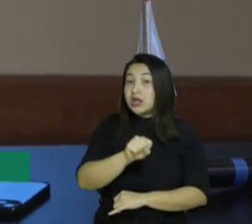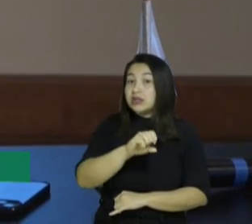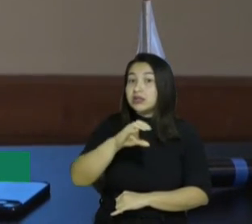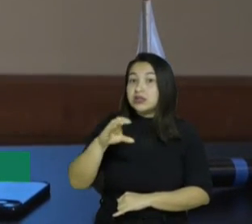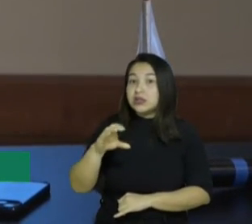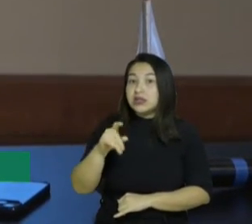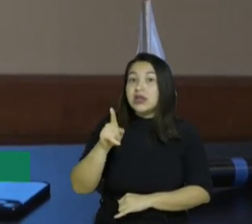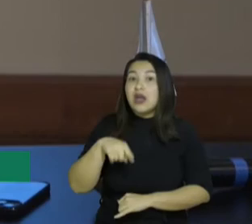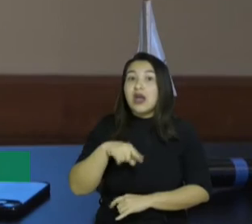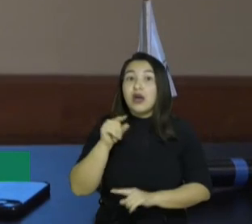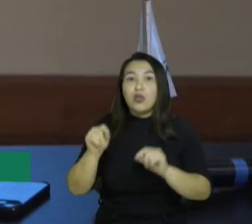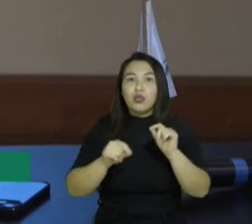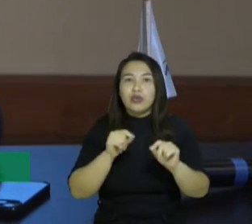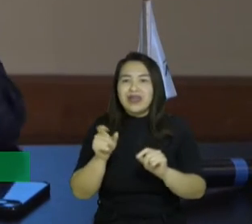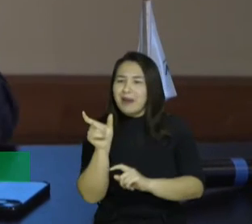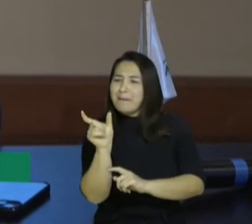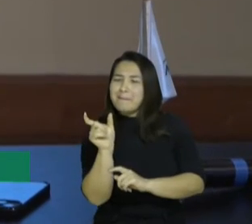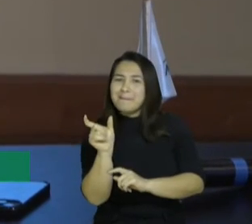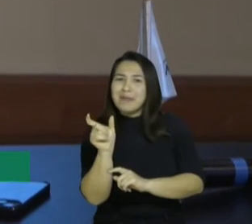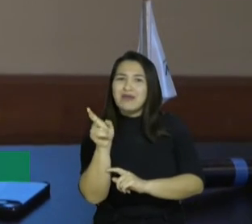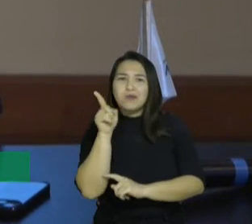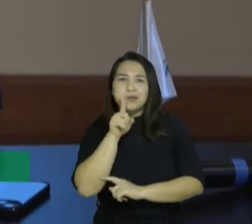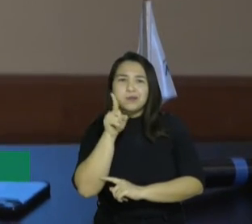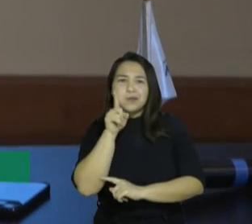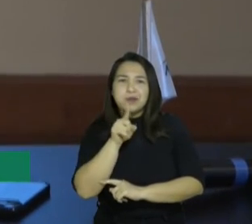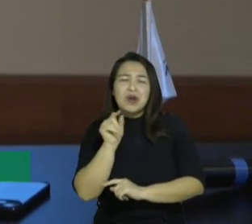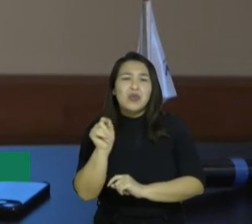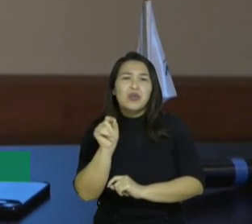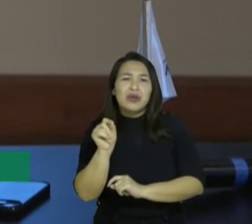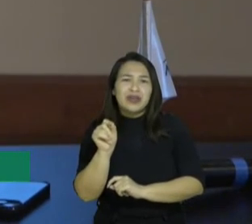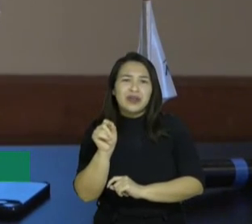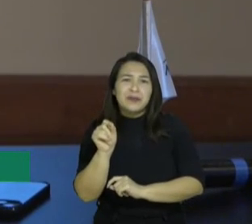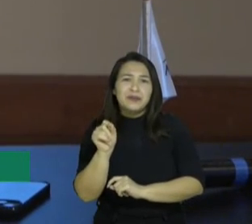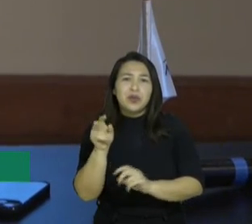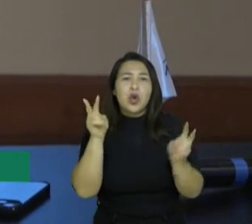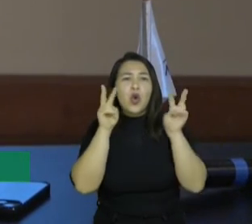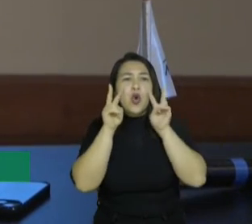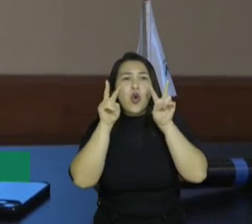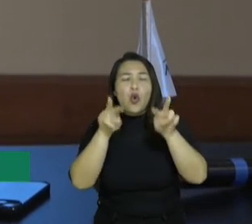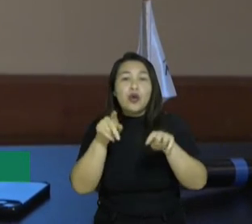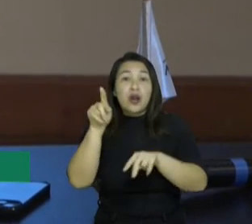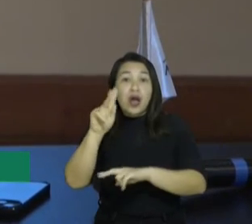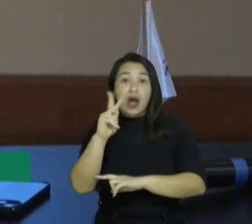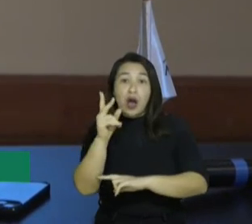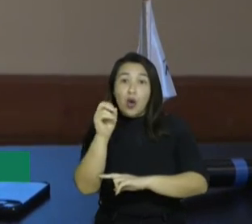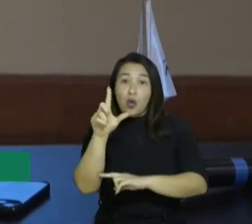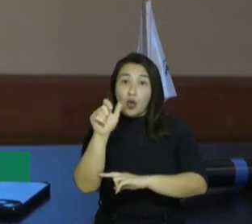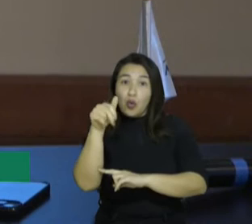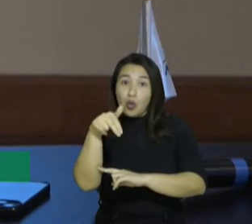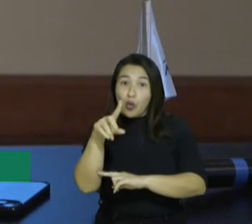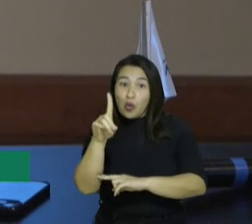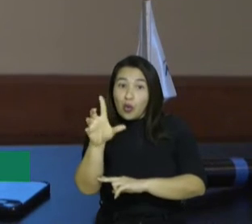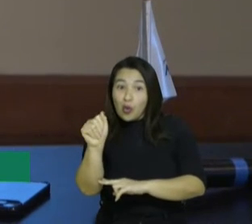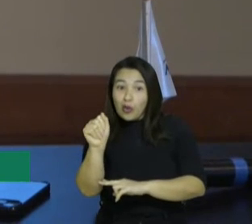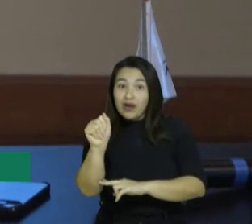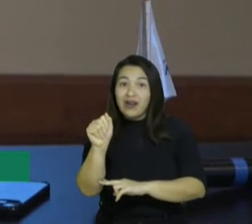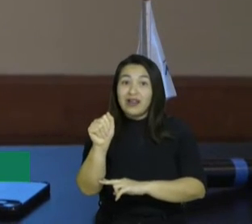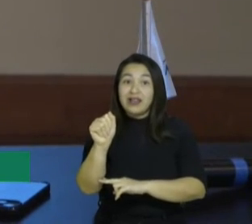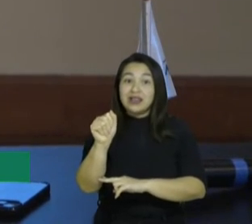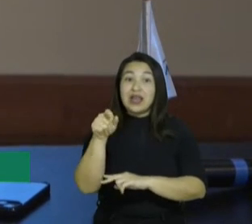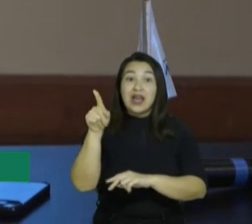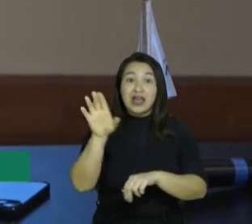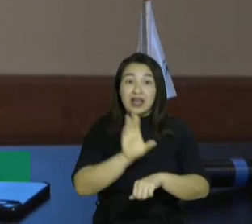é o que eu chamo em inglês tem uma expressão que é trading state né olhem pra Holanda que é o segundo maior exportador de alimentos do